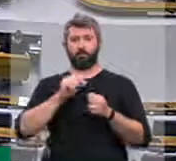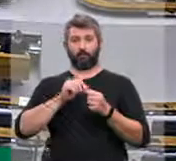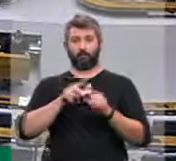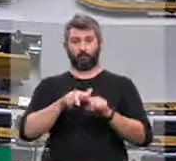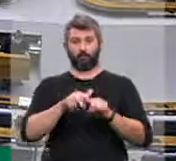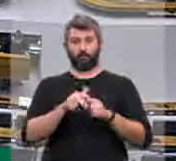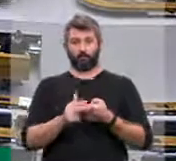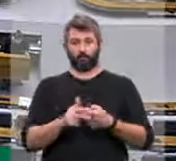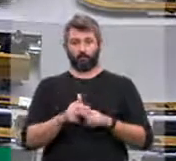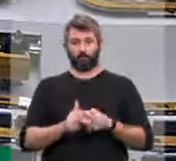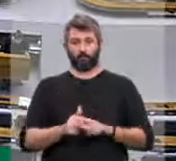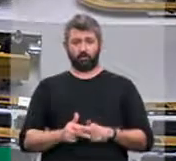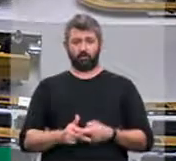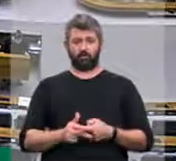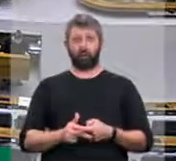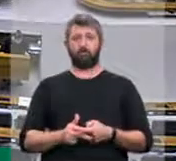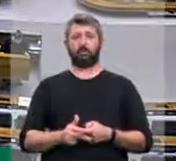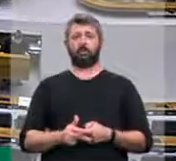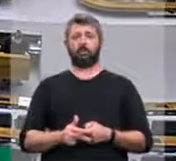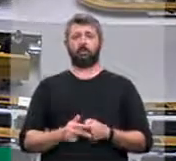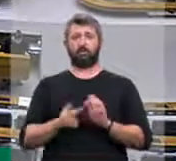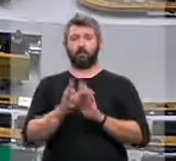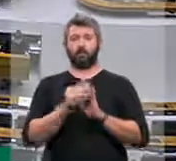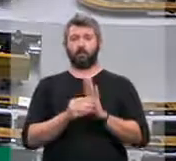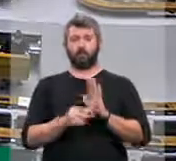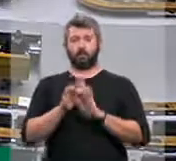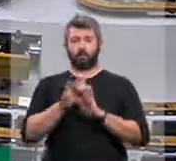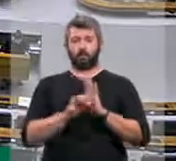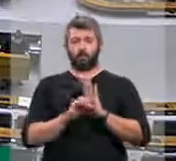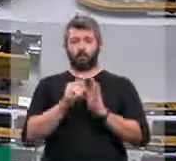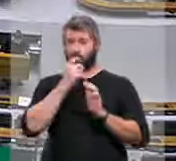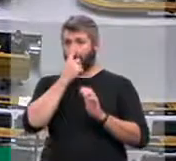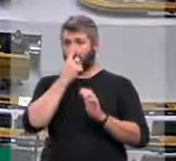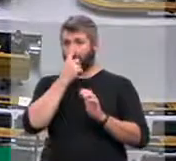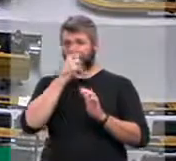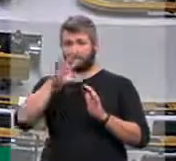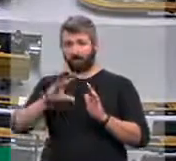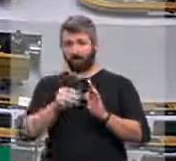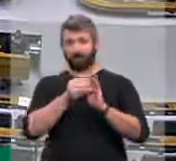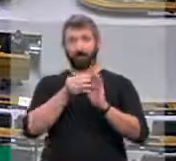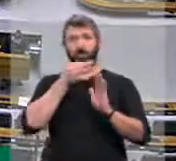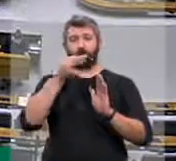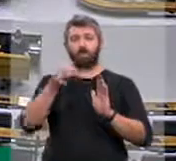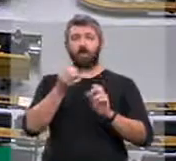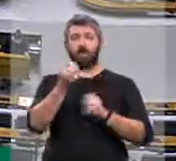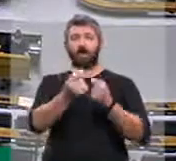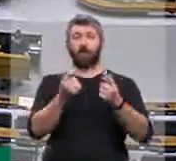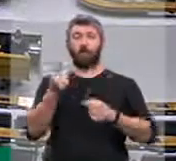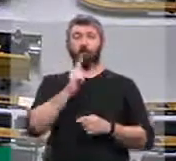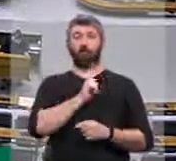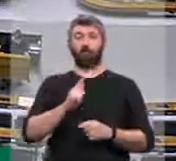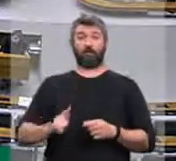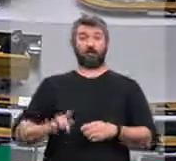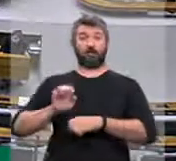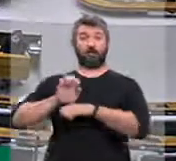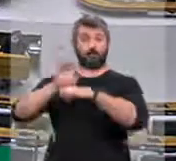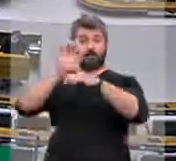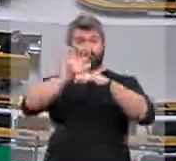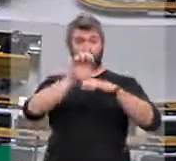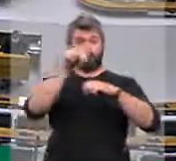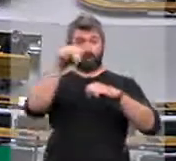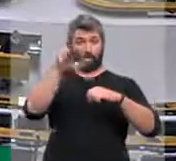ajuste de conteúdo da redação, incorporando uma sugestão de alguns governadores